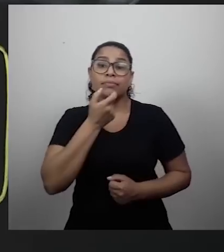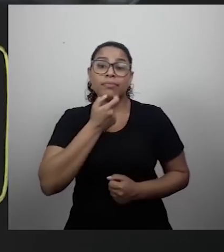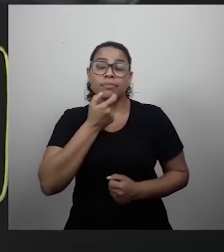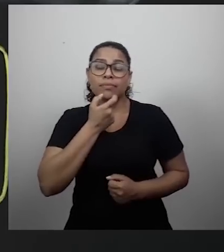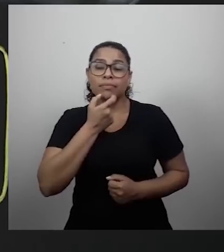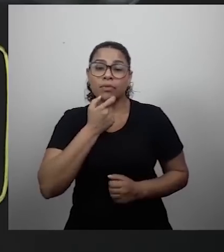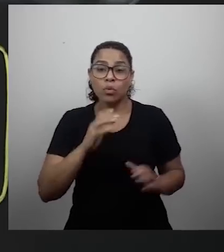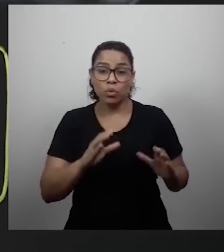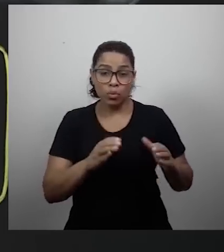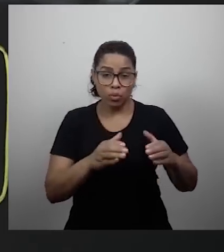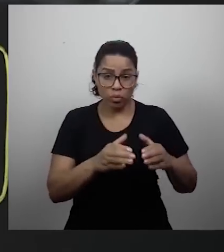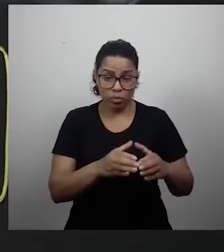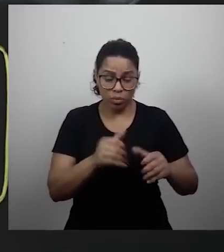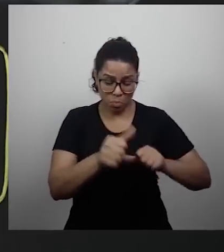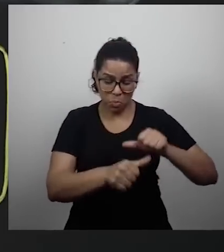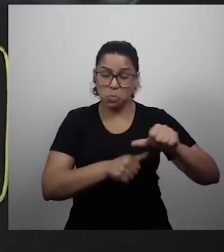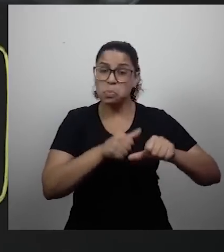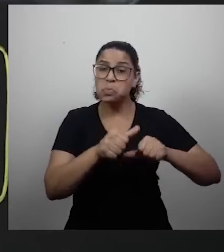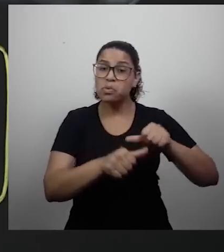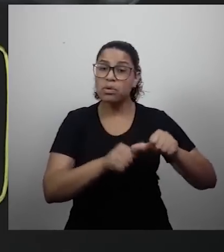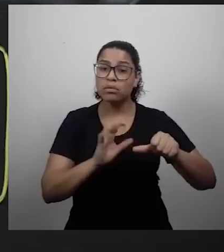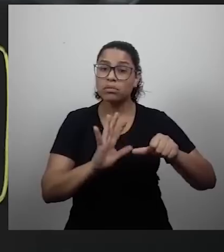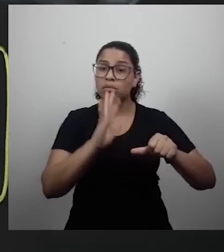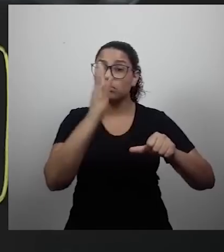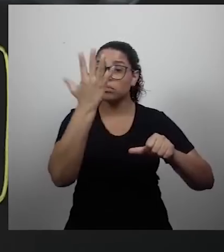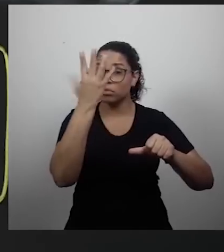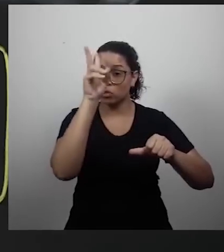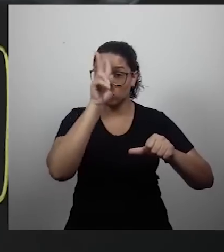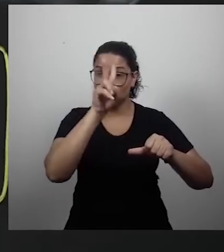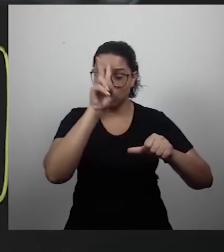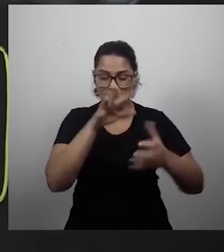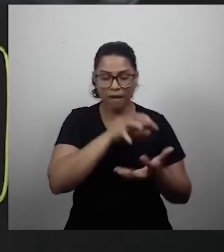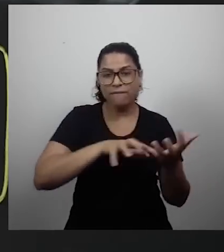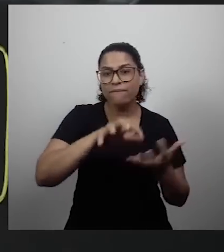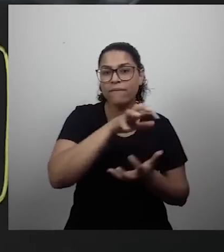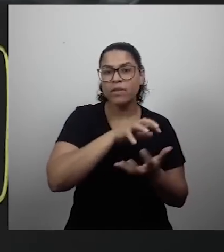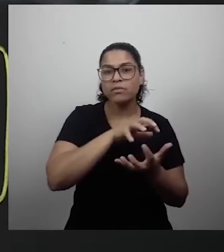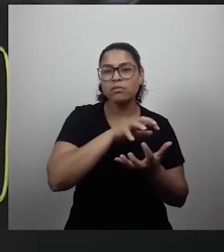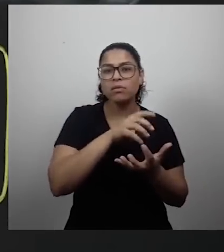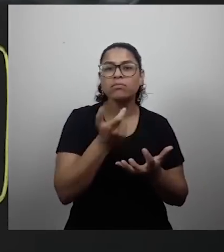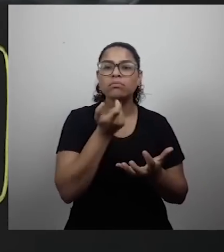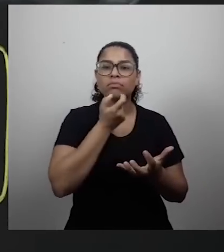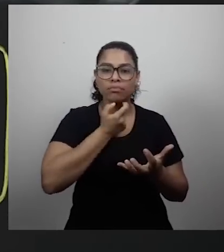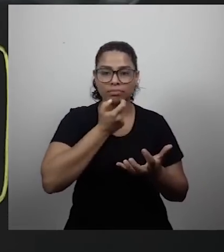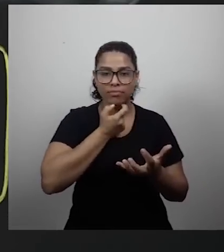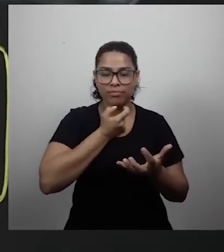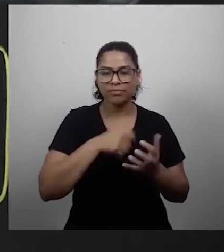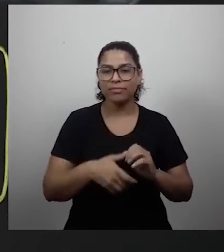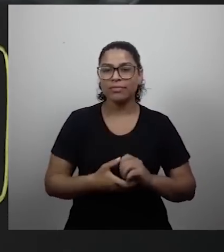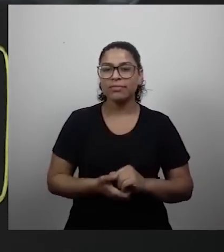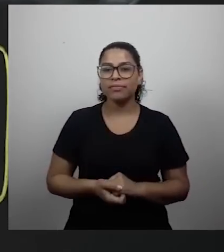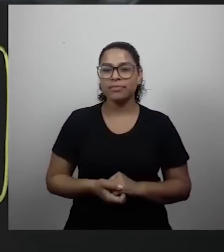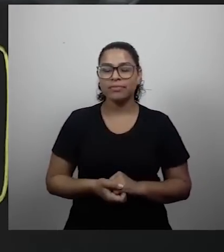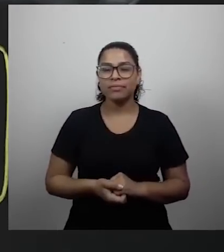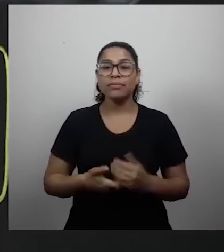por um conjunto de transformações importantes, que os historiadores chamam de revoluções inglesas, tá? E o grupo da burguesia,